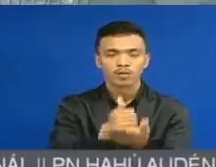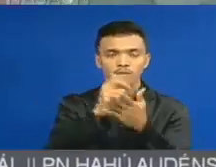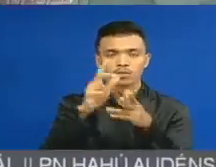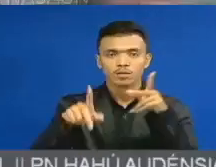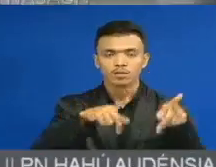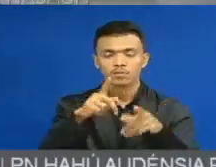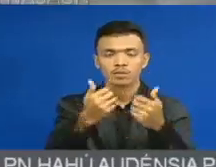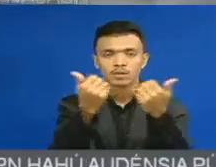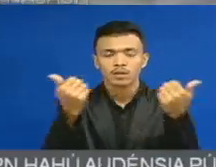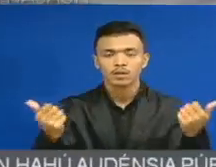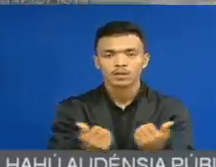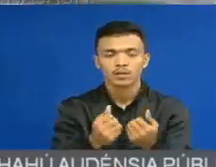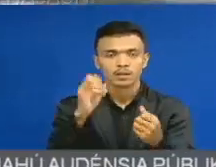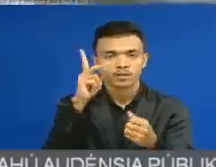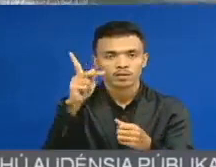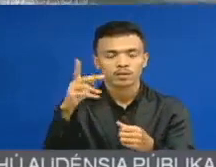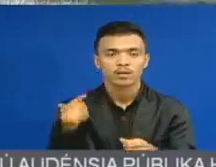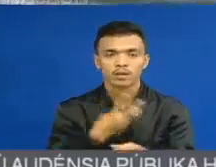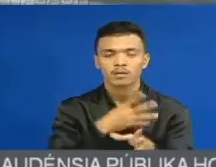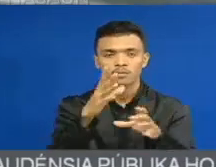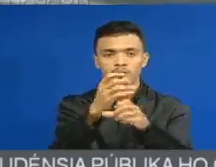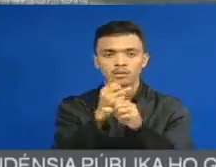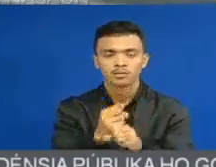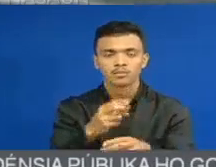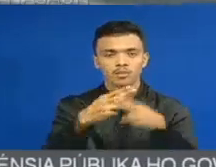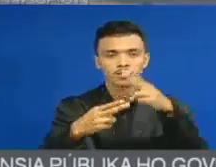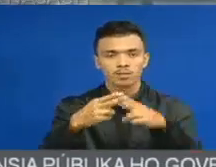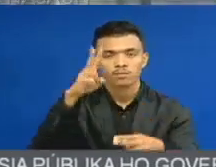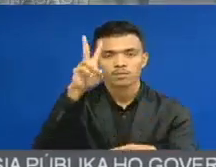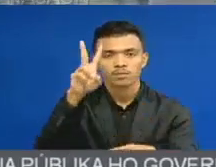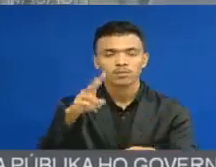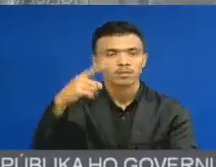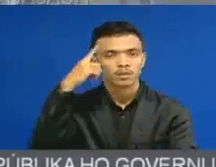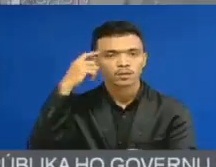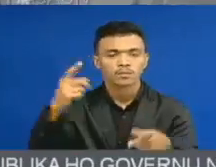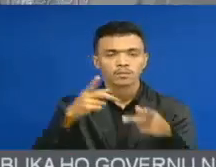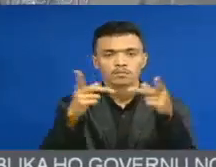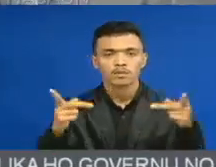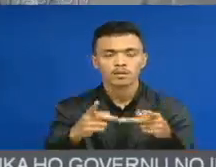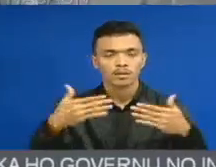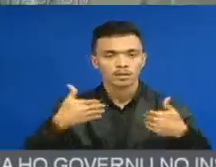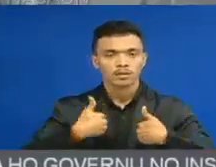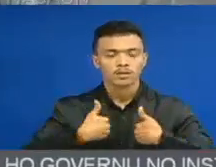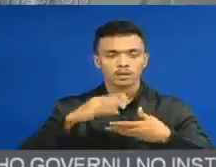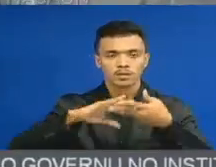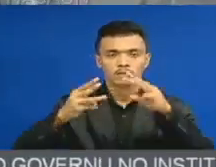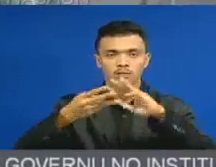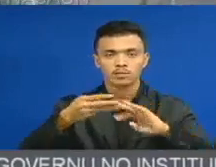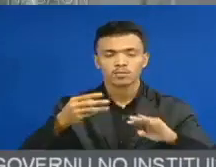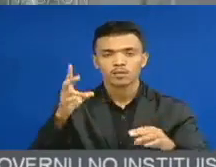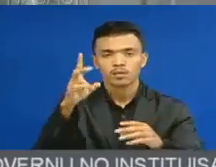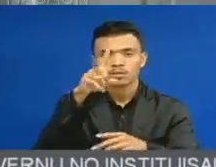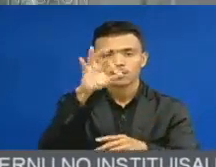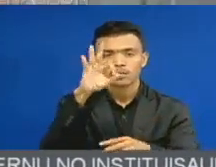be di Luhilin. Okay, ami simu holiman rua. Tamba idane fatin iha historia. 75